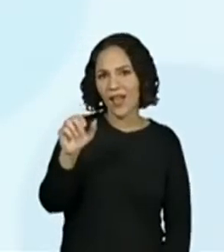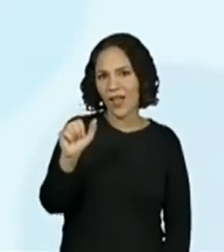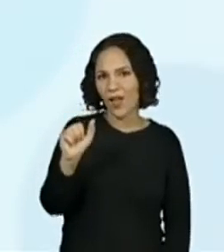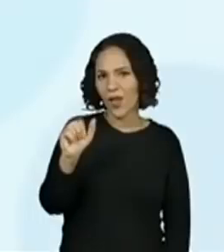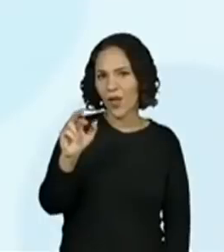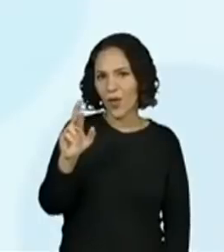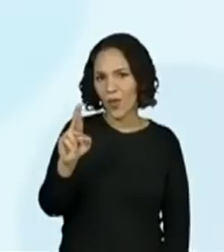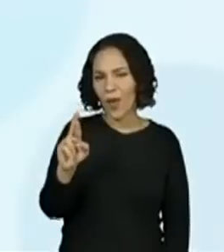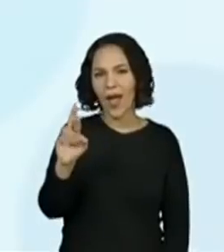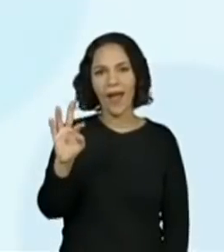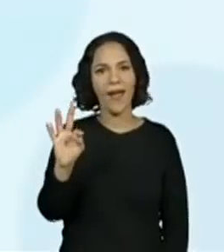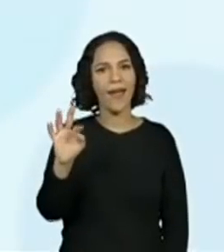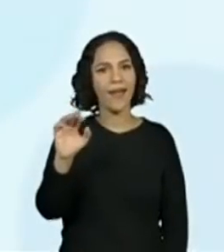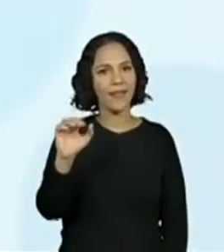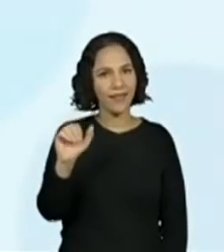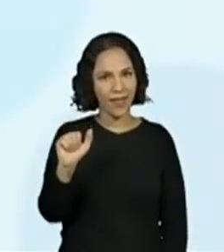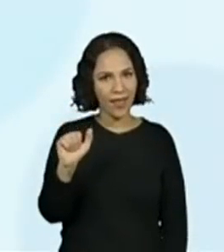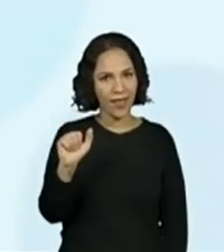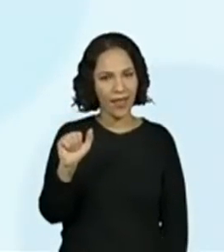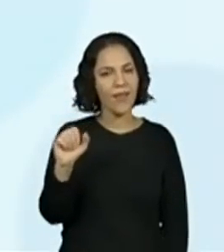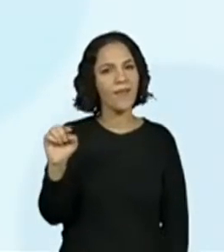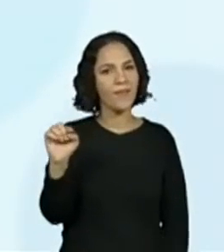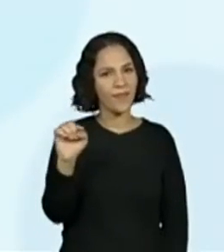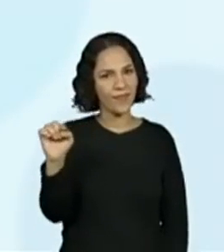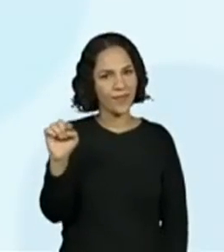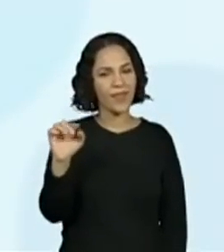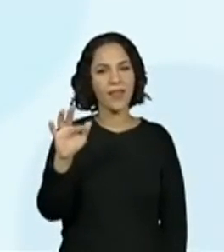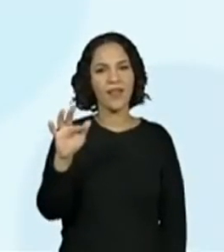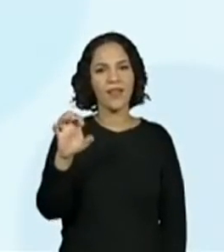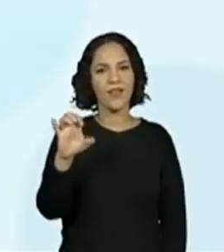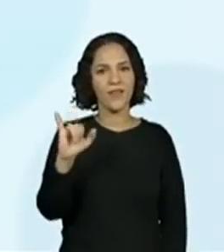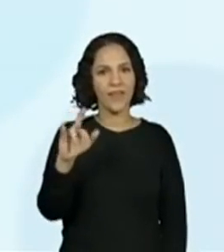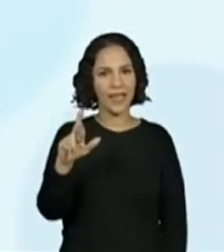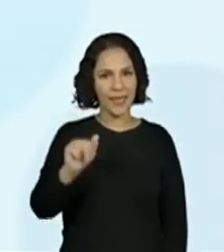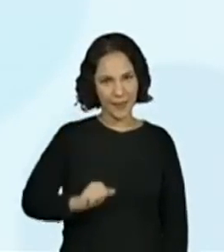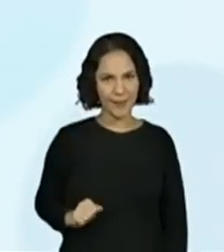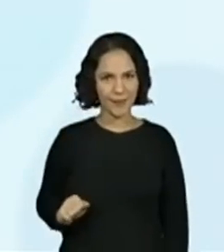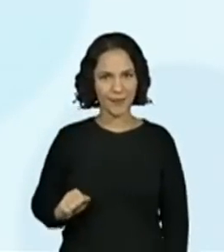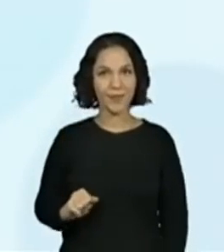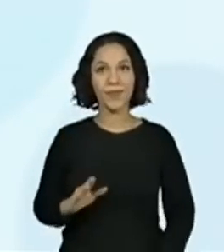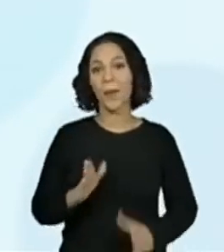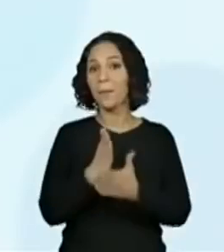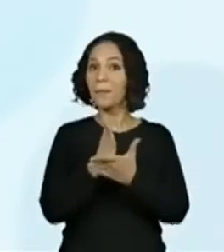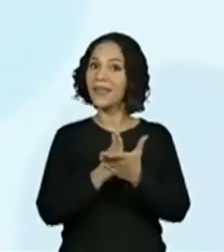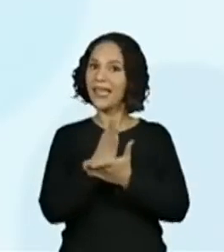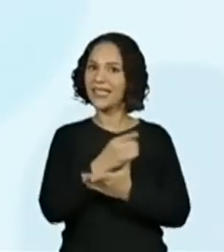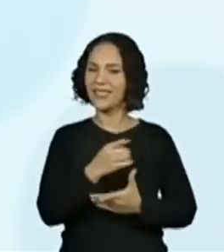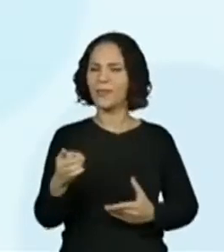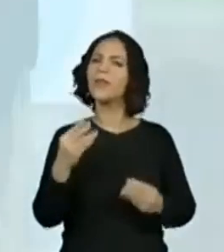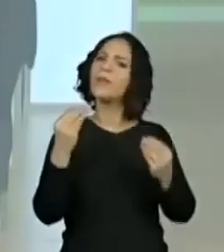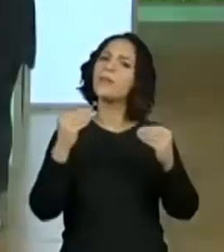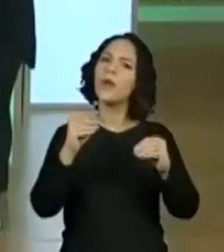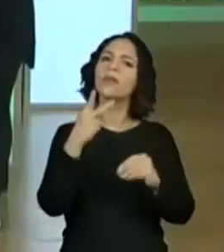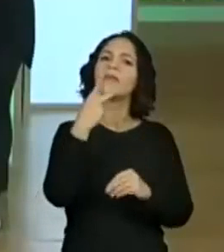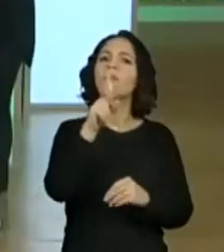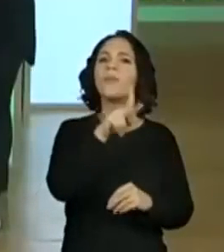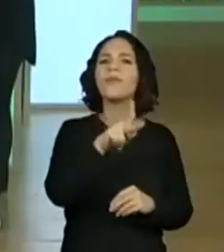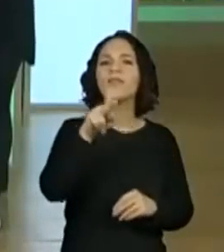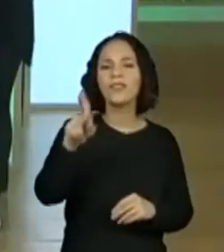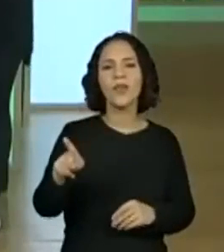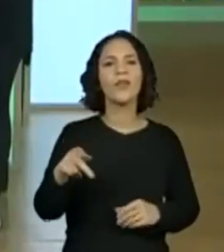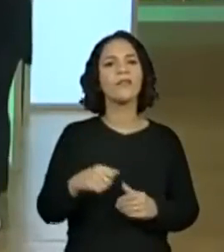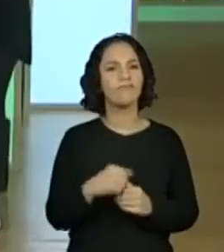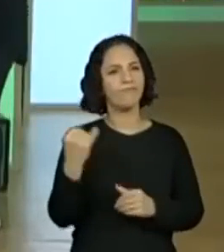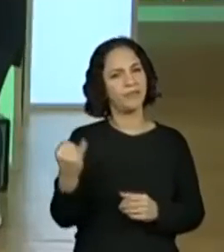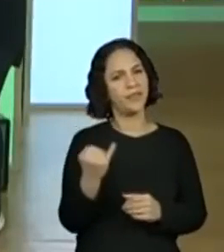Não sextou. Não sextou ainda. Mas estamos na metade da semana. Por favor, coloquem o nome do seu professor e da sua professora. Isso é